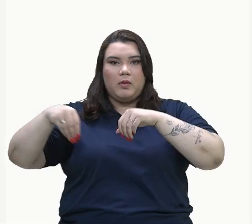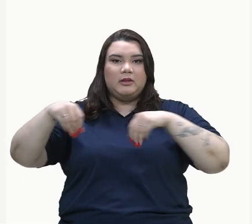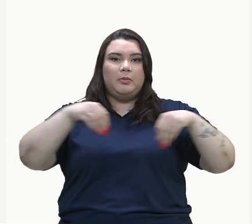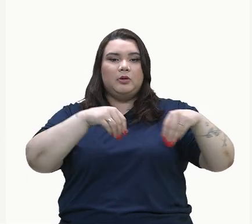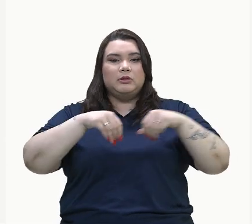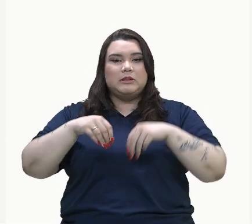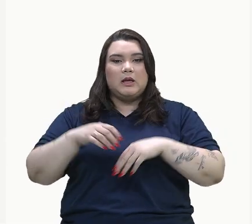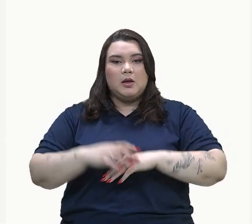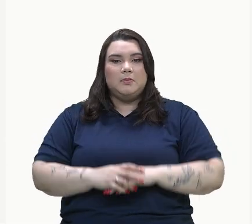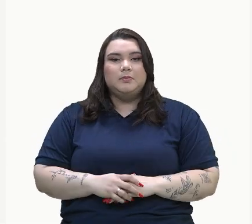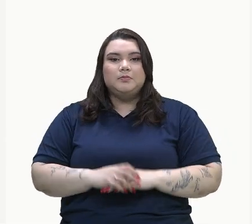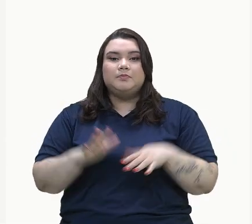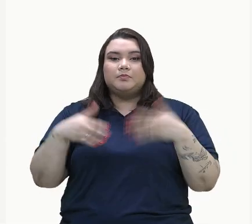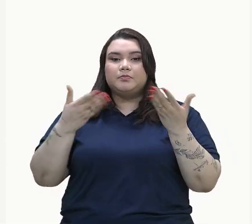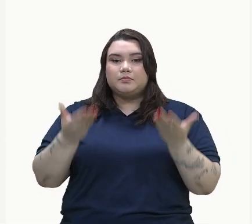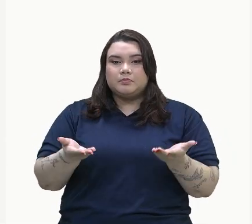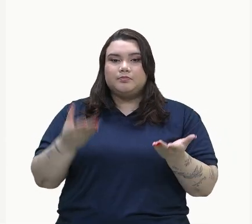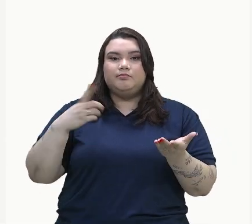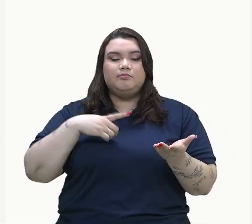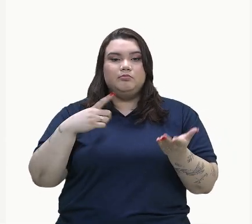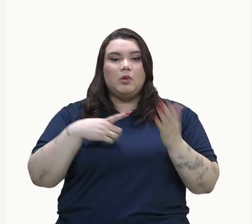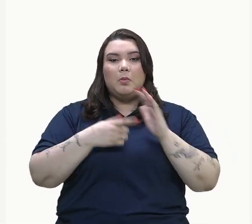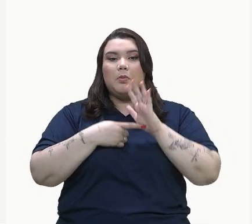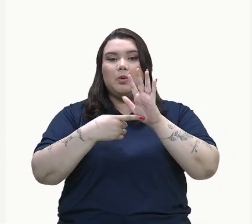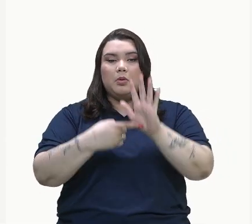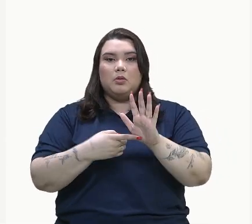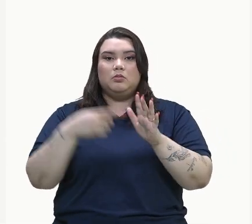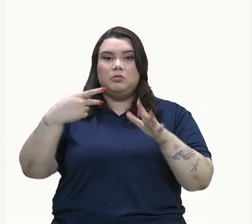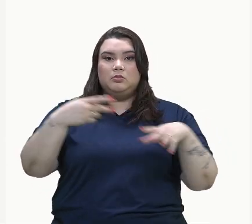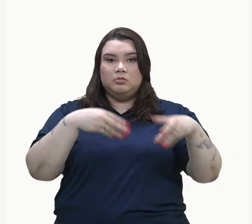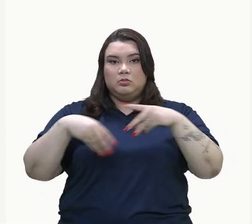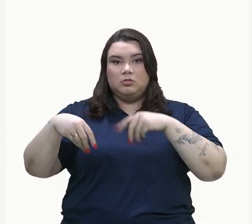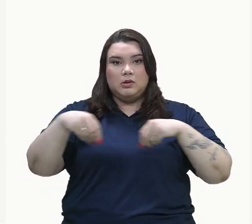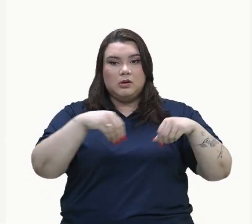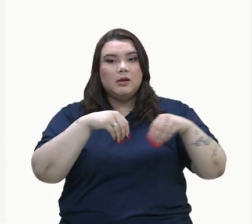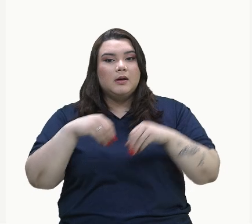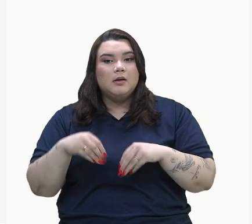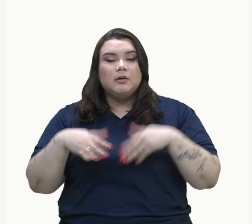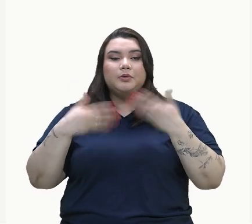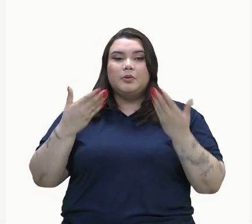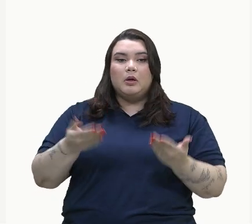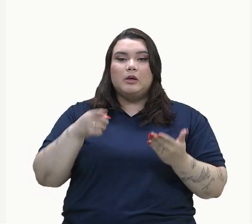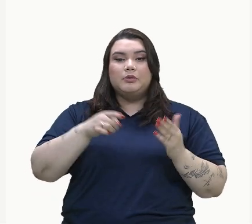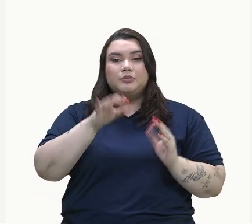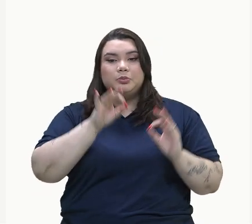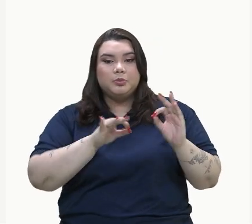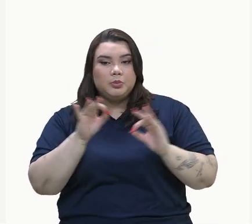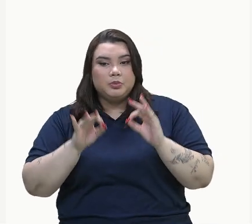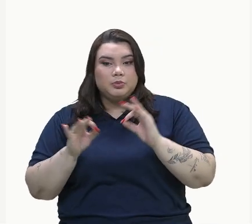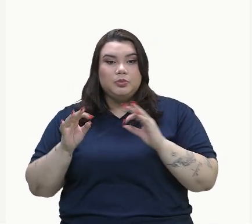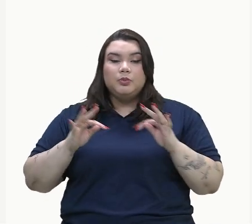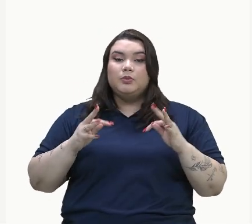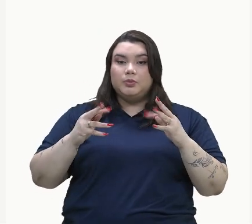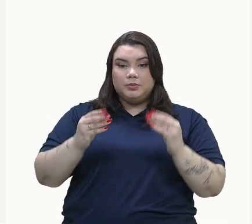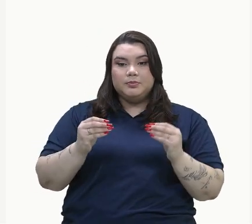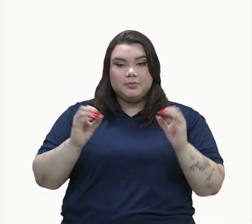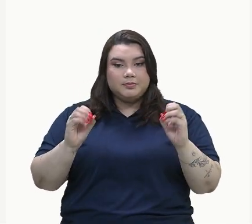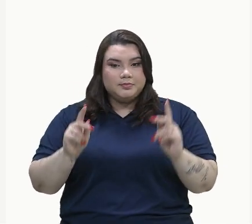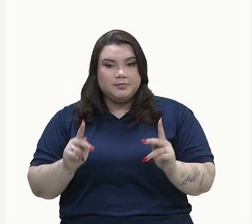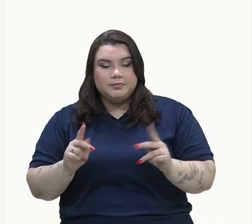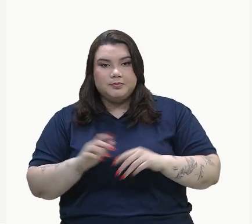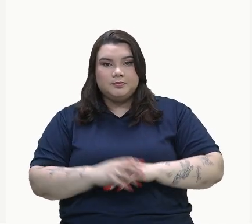quando elas estão ali mais próximas da superfície, que é onde acontece esse processo todo, certo?